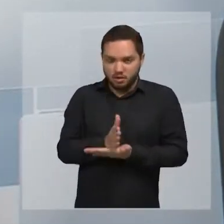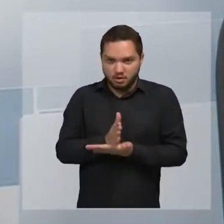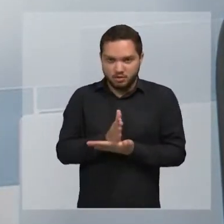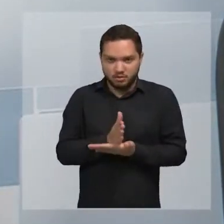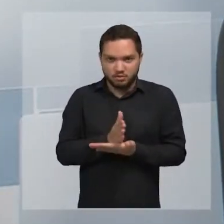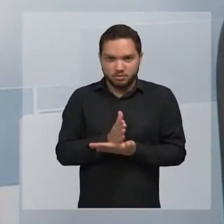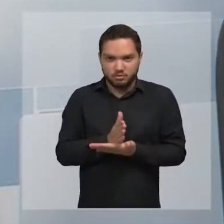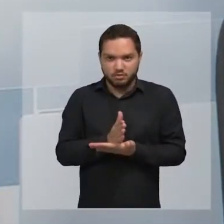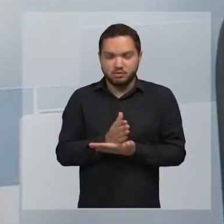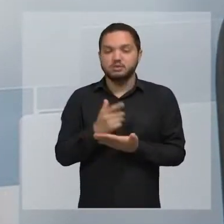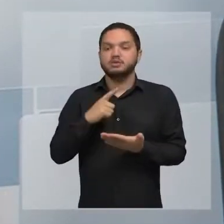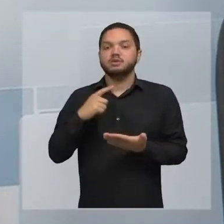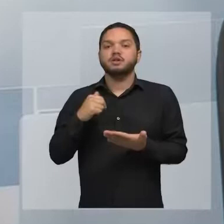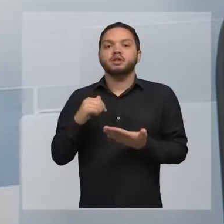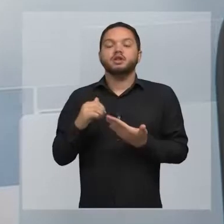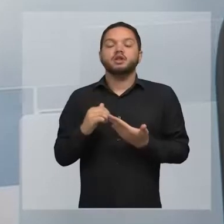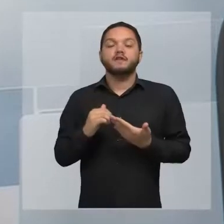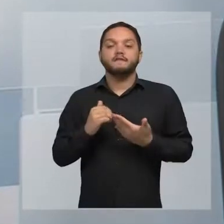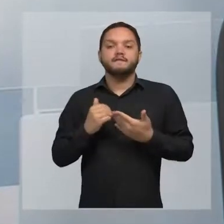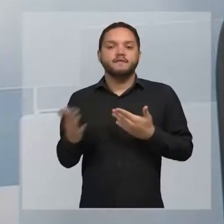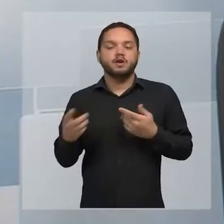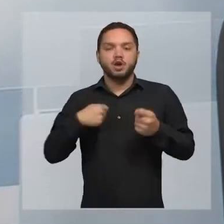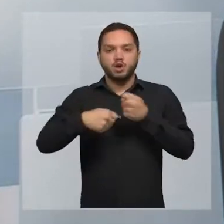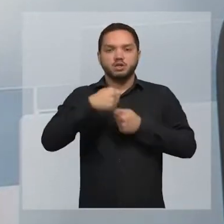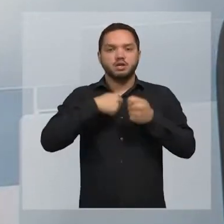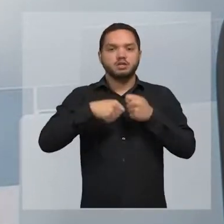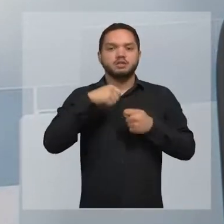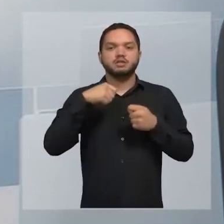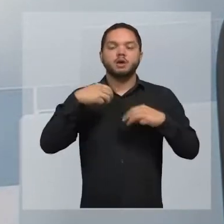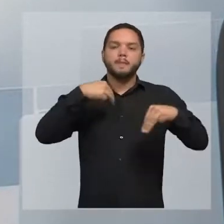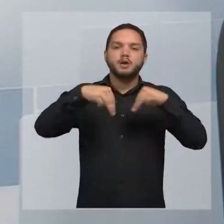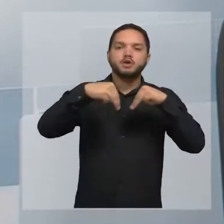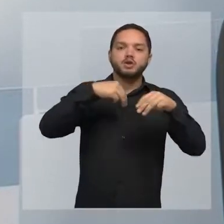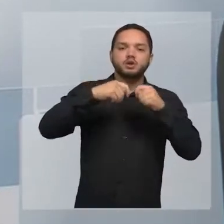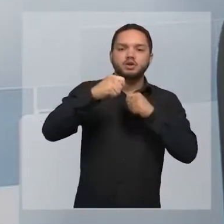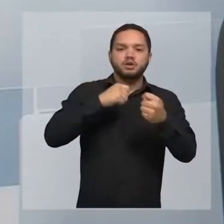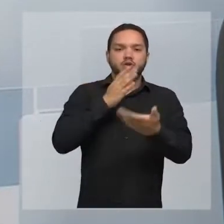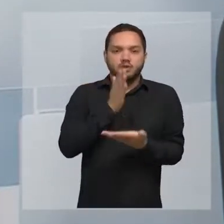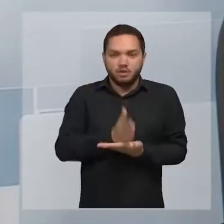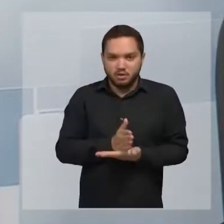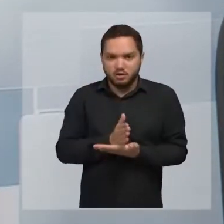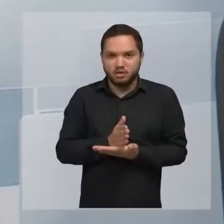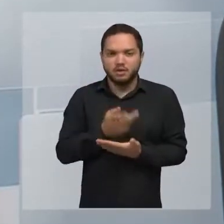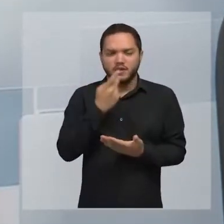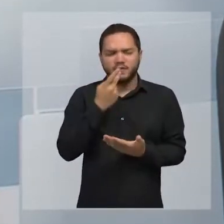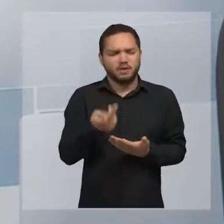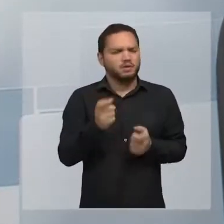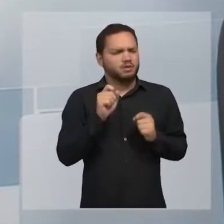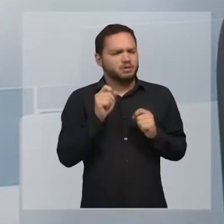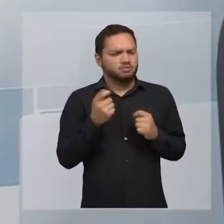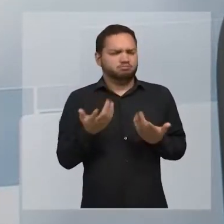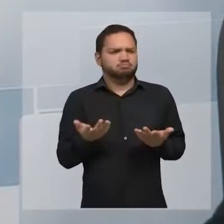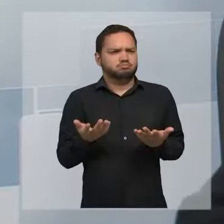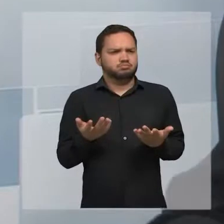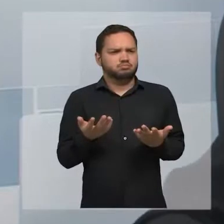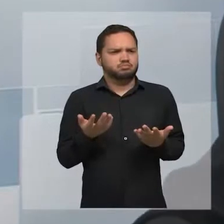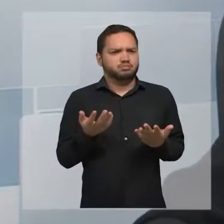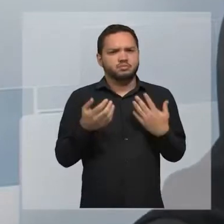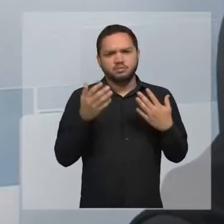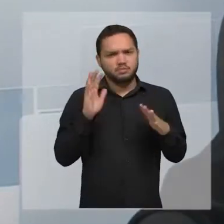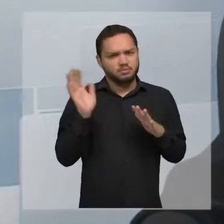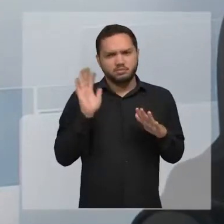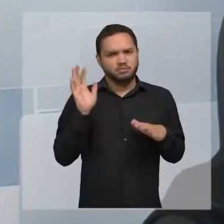Centrão, que ficou fora das negociações dos cargos de ministro, agora na reforma da Previdência diz, espera